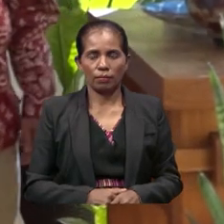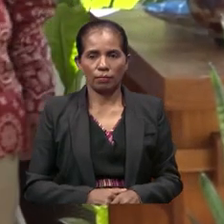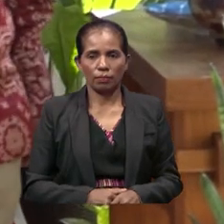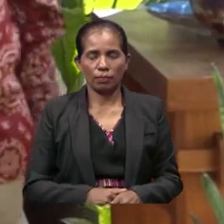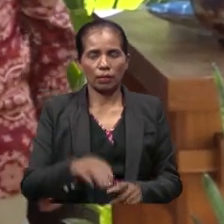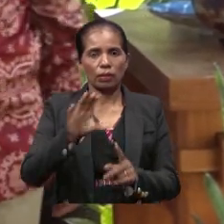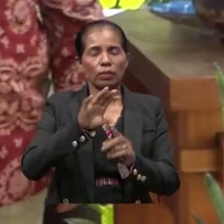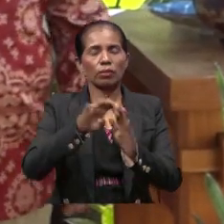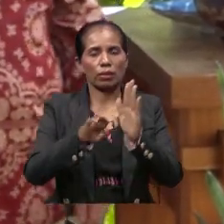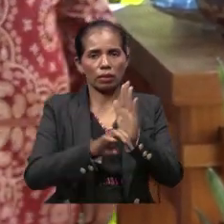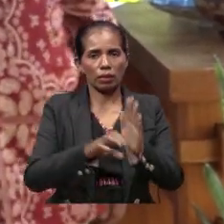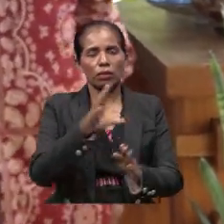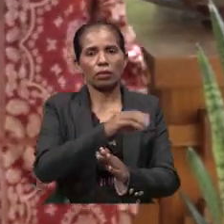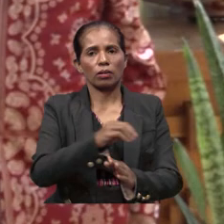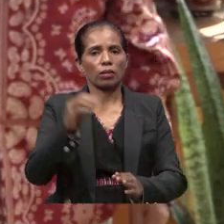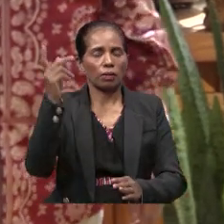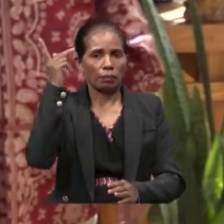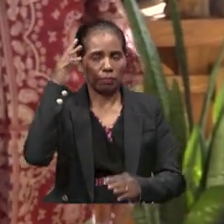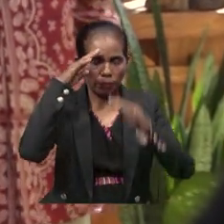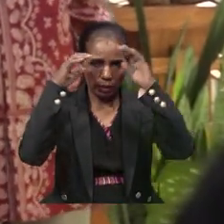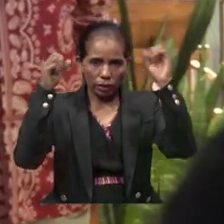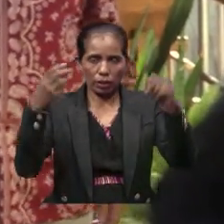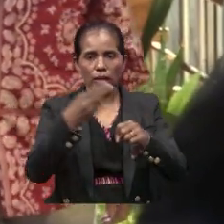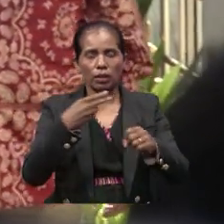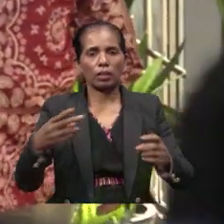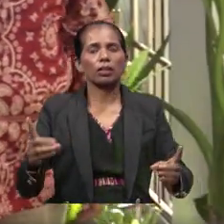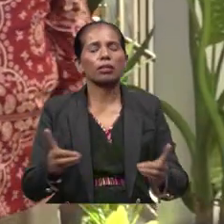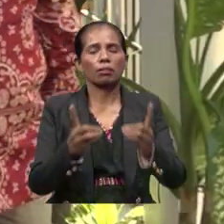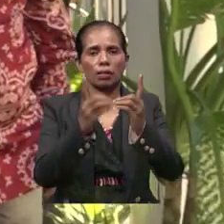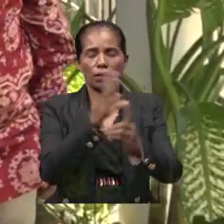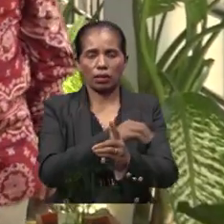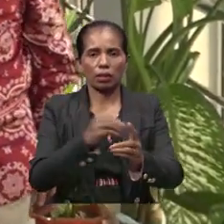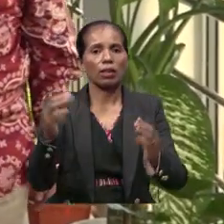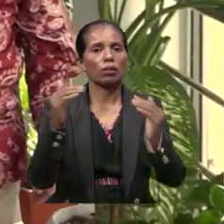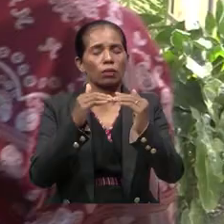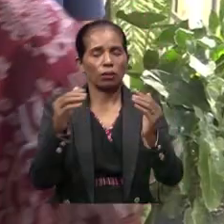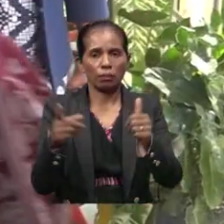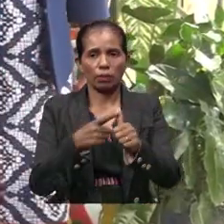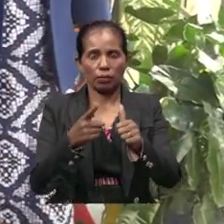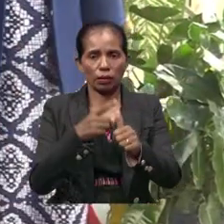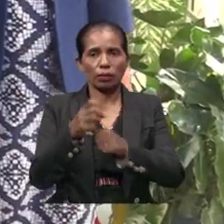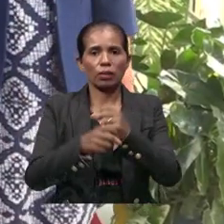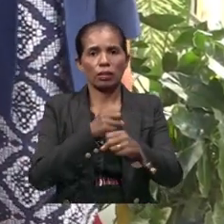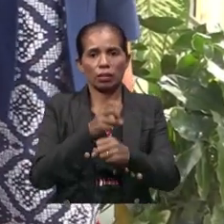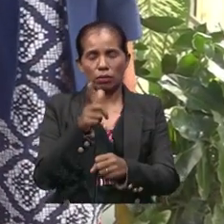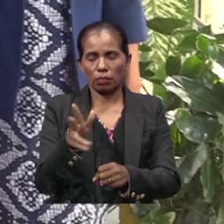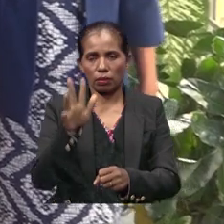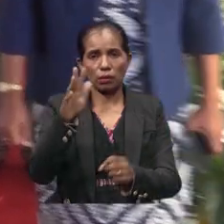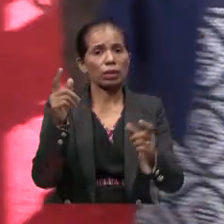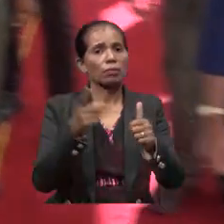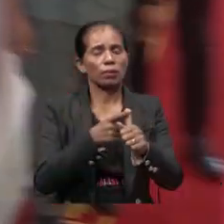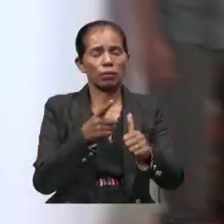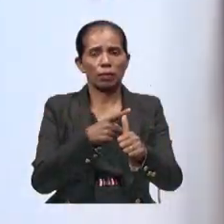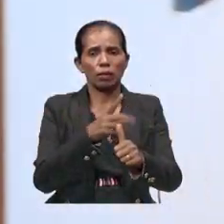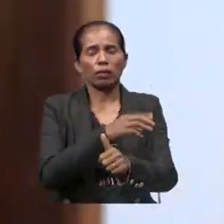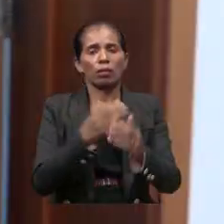Se festaram o chefe governo e a quinta semana, né? Ao encontro da ONU que a Tinan Grigoron Resingat. A foi no encontro, o Presidente da República, o Primeiro-Ministro, agradece